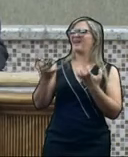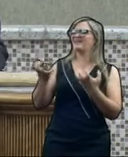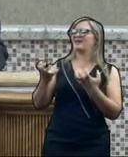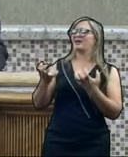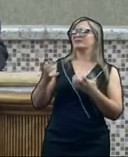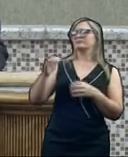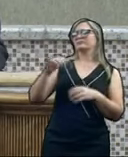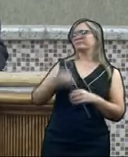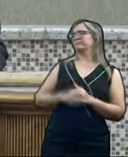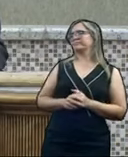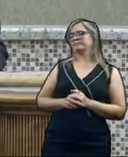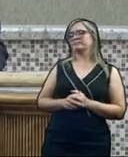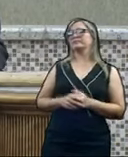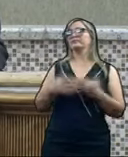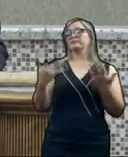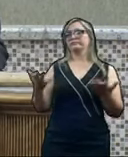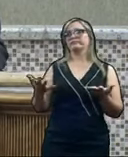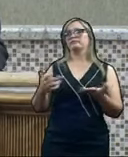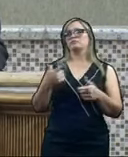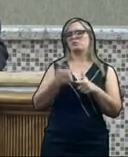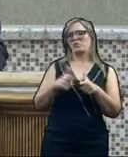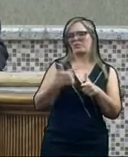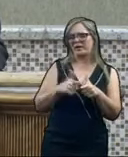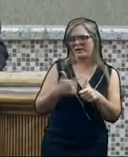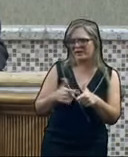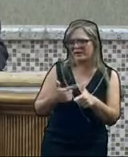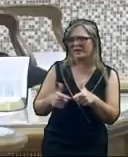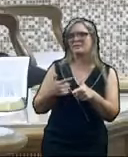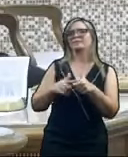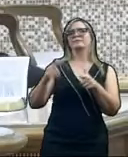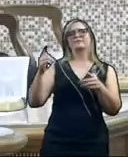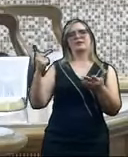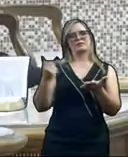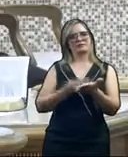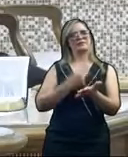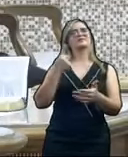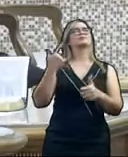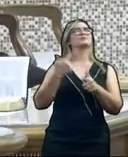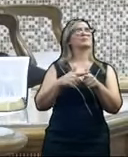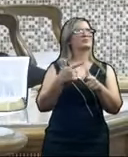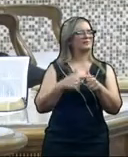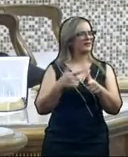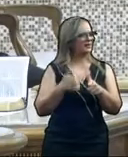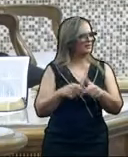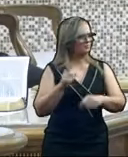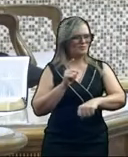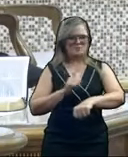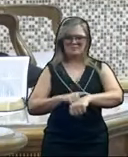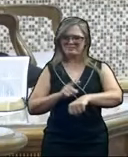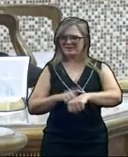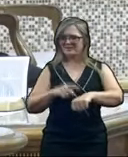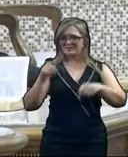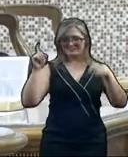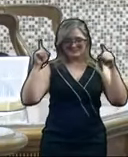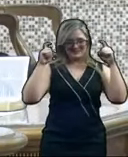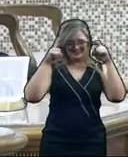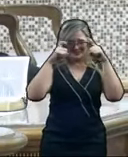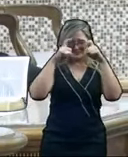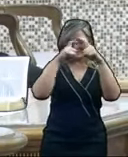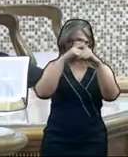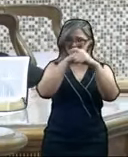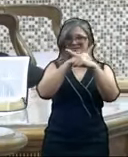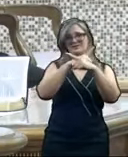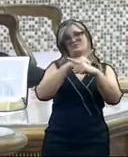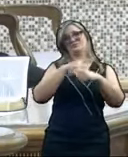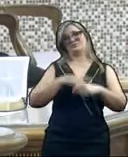e foi uma época difícil e o melhor a época mais difícil que eu vivi